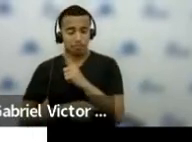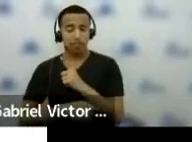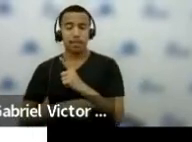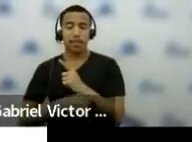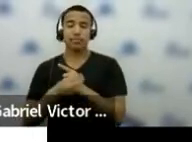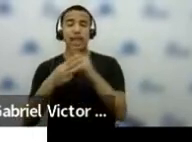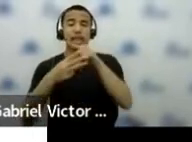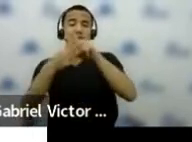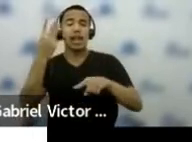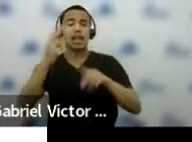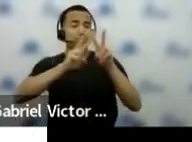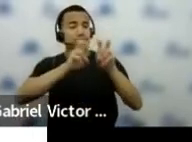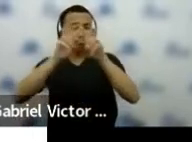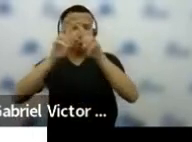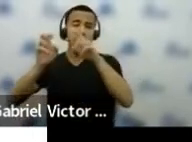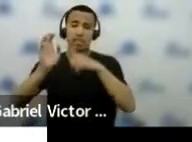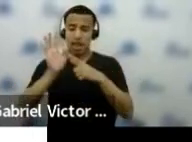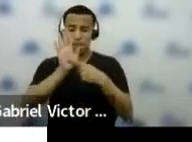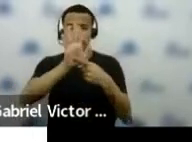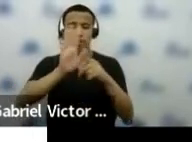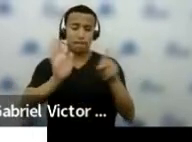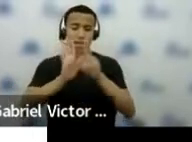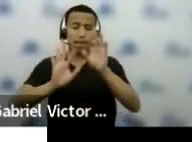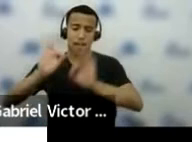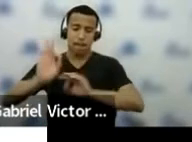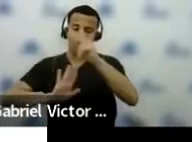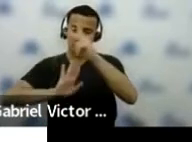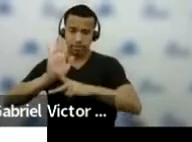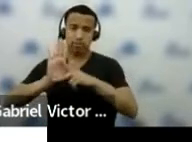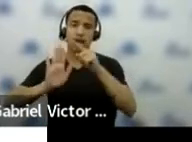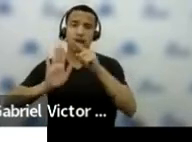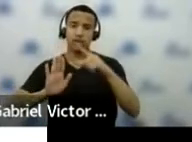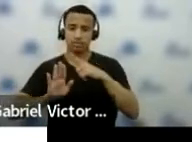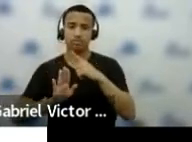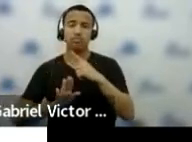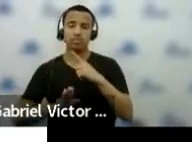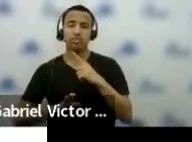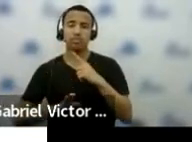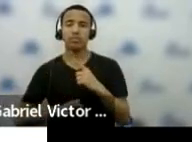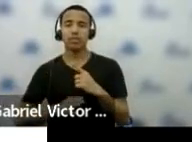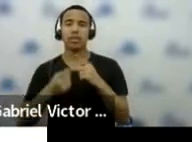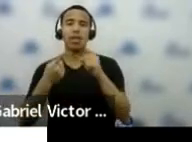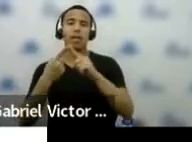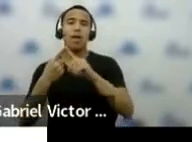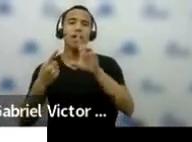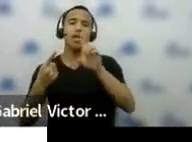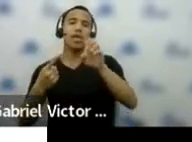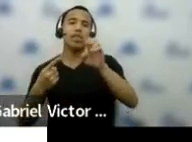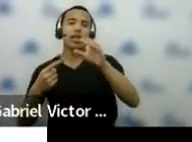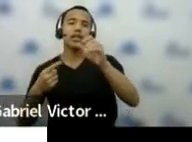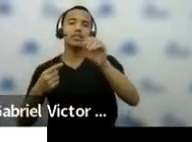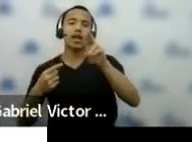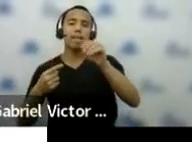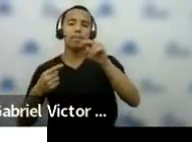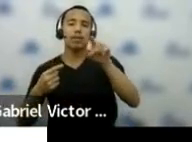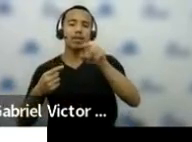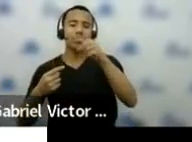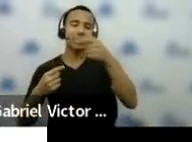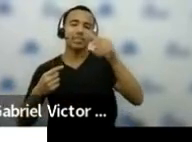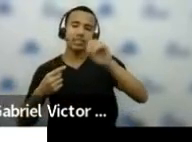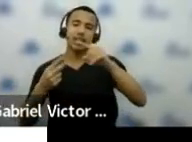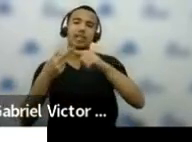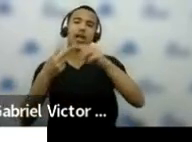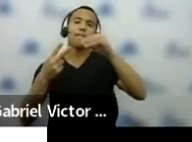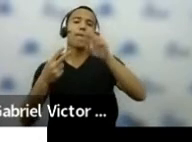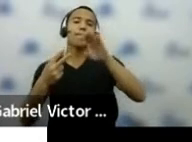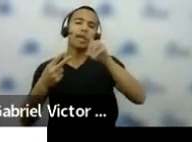3 temáticas para apresentação de projetos do Basic Fund Alliance, um para descarbonização, mobilidade e logística, outro para